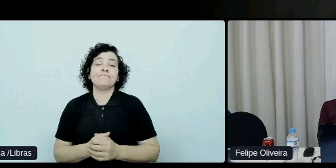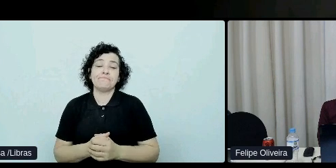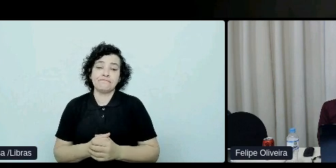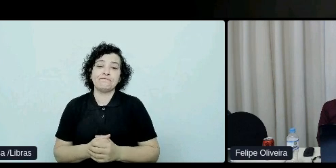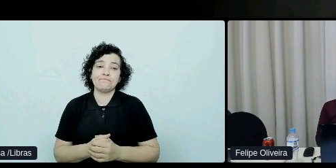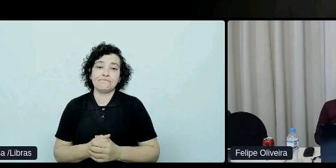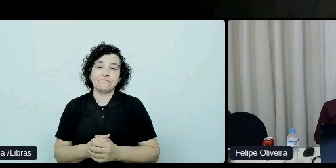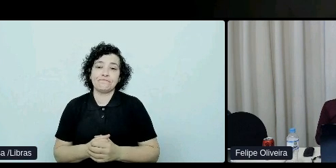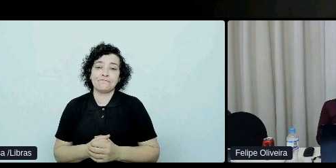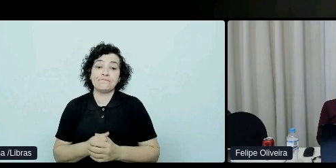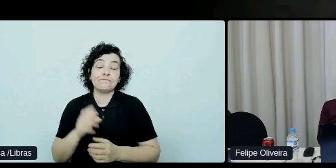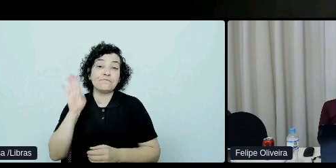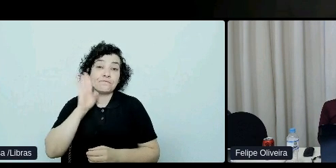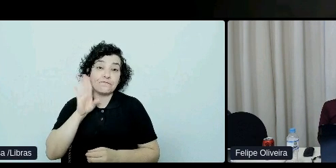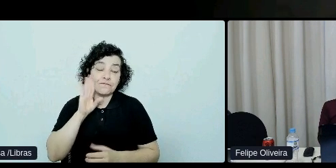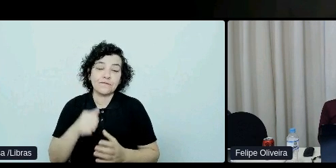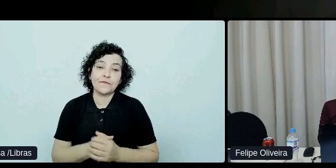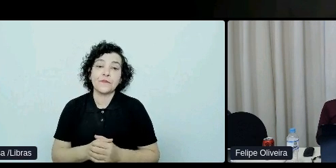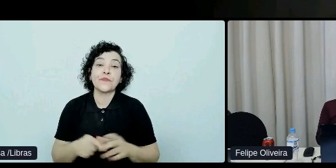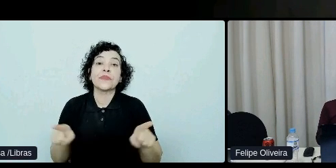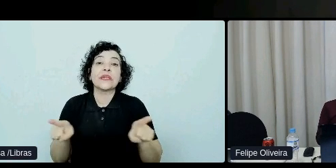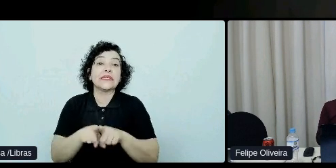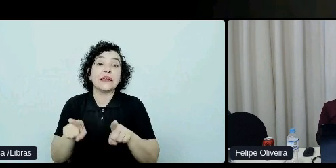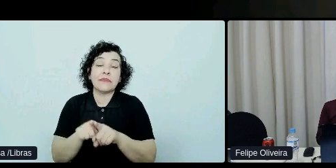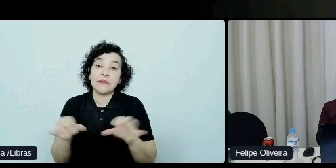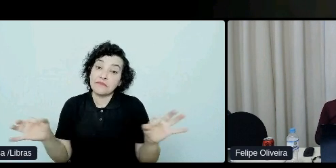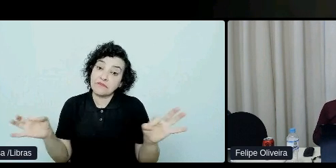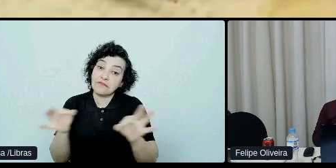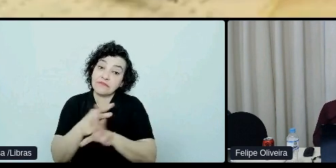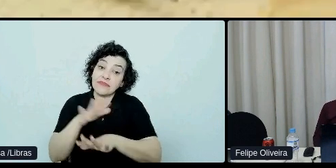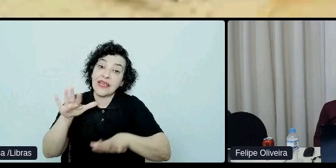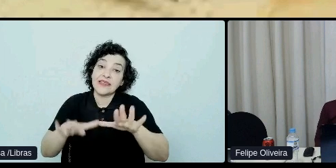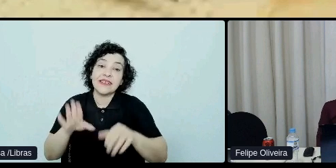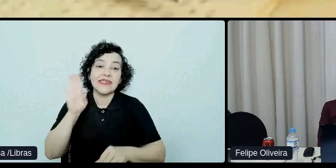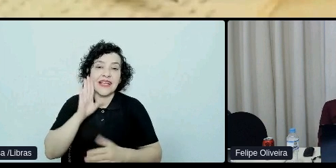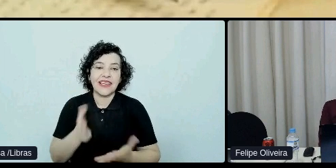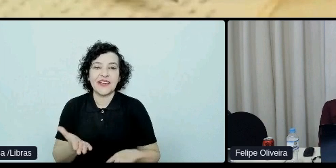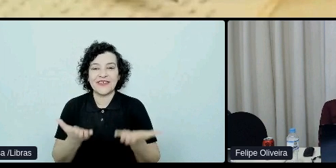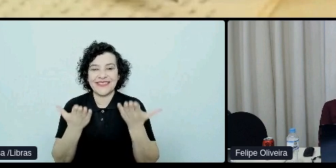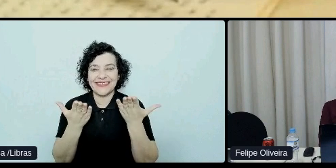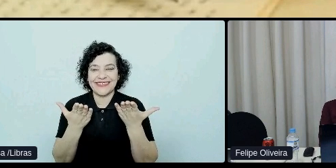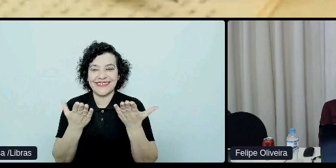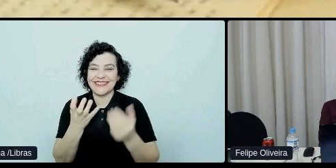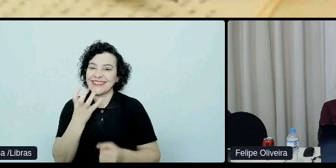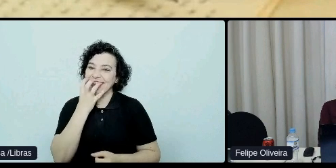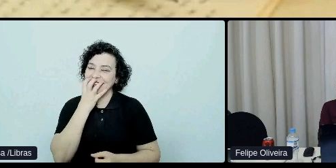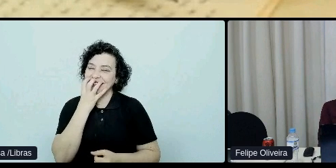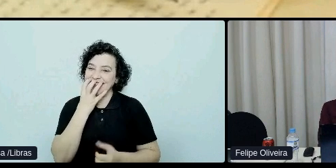Legal, galera? E por fim, às vezes é legal você ter um bichinho assim, ó.